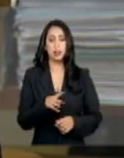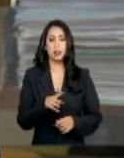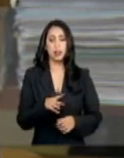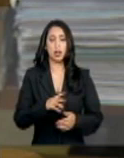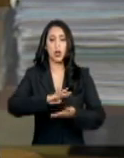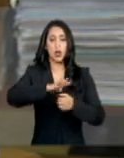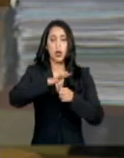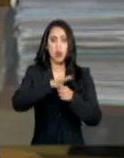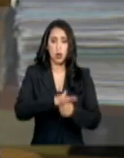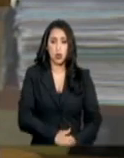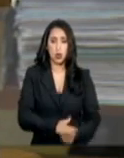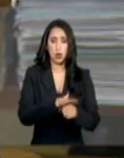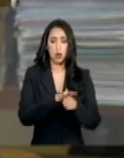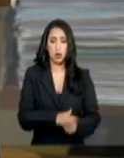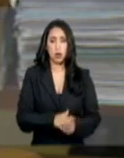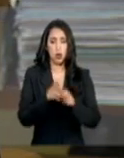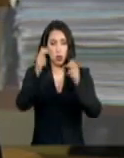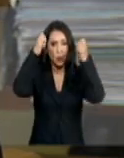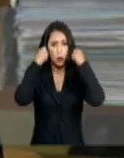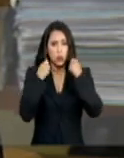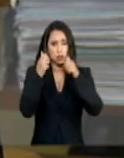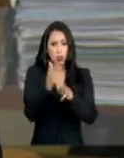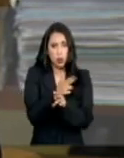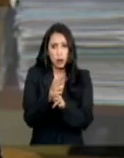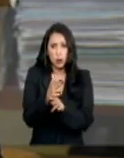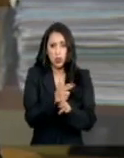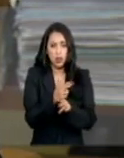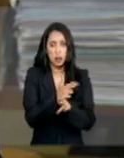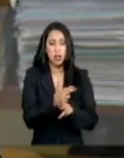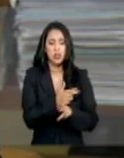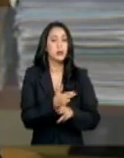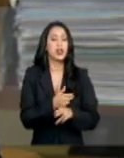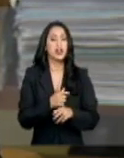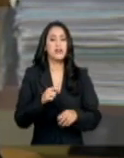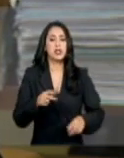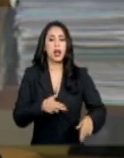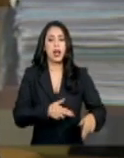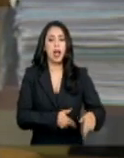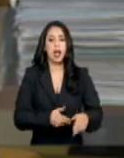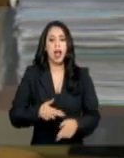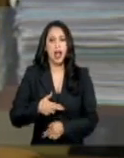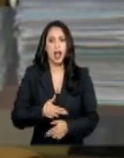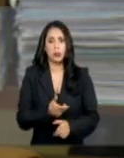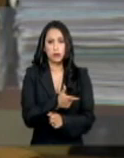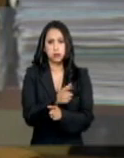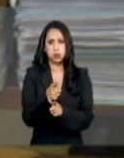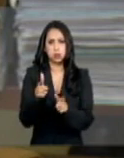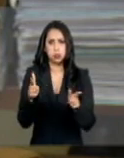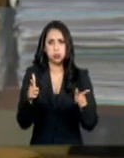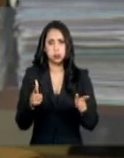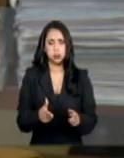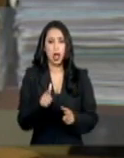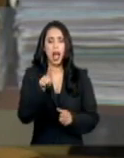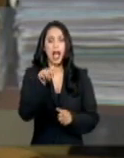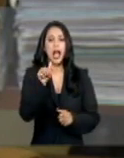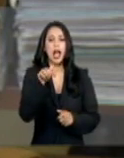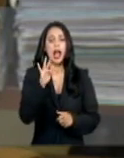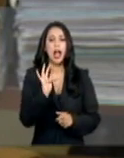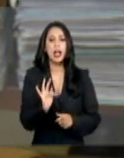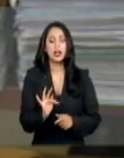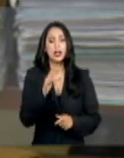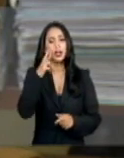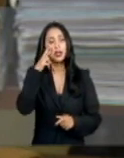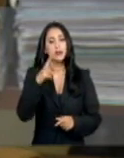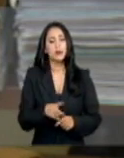financiamento tanto do terrorismo quanto da proliferação de armas de destruição em massa nesse sentido o gaúcho publicou 40